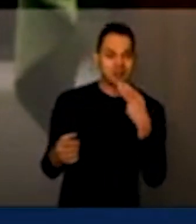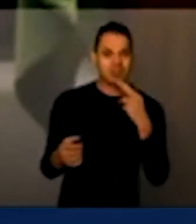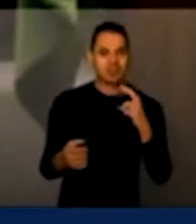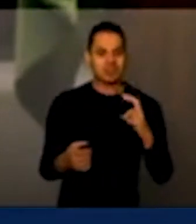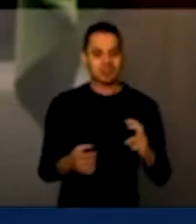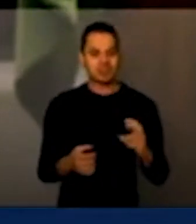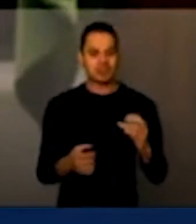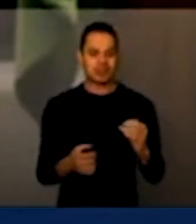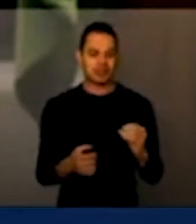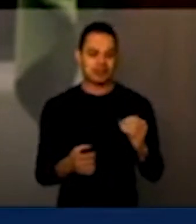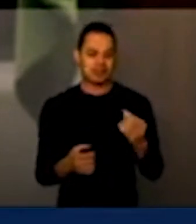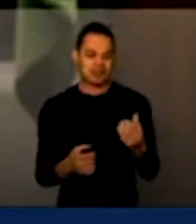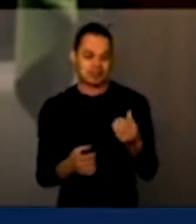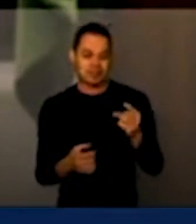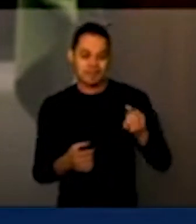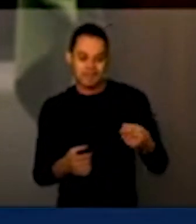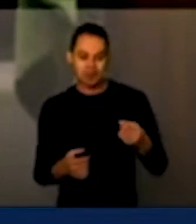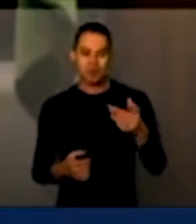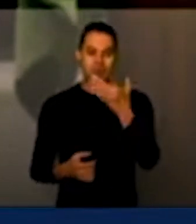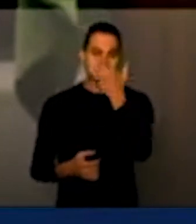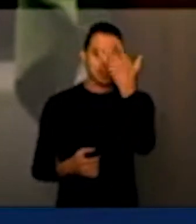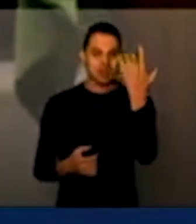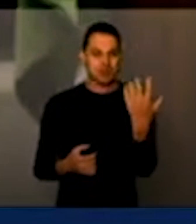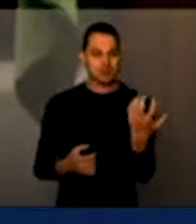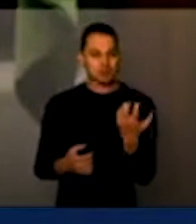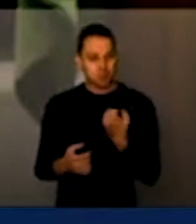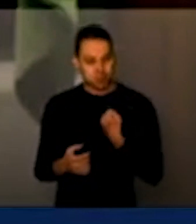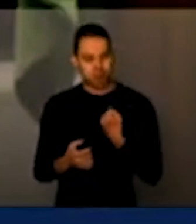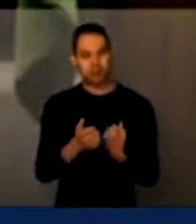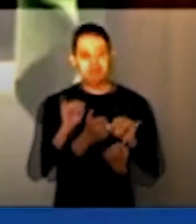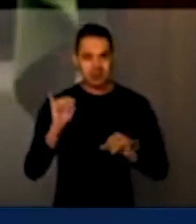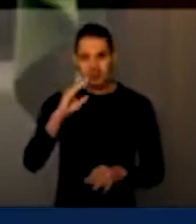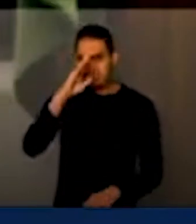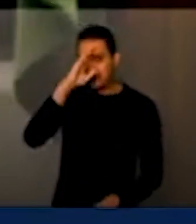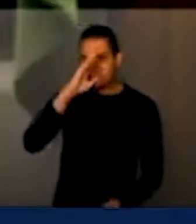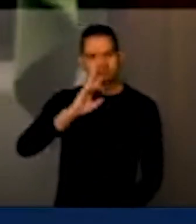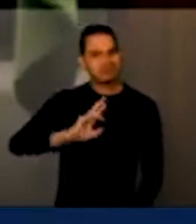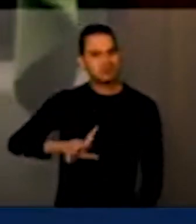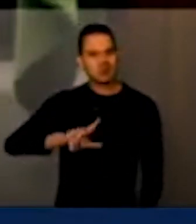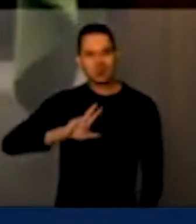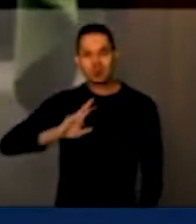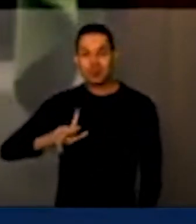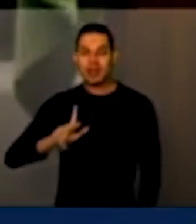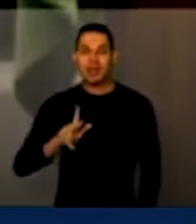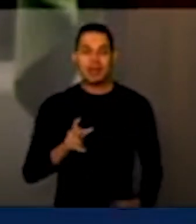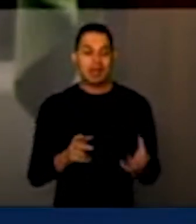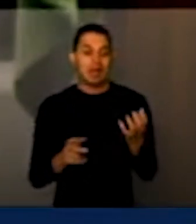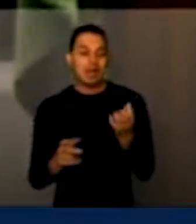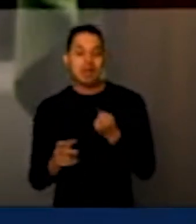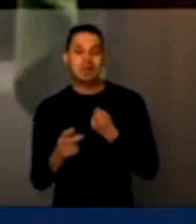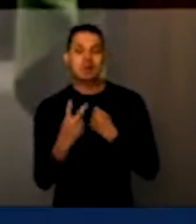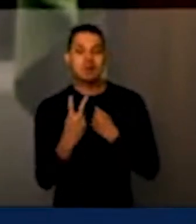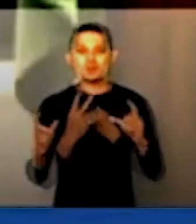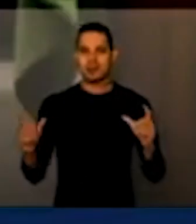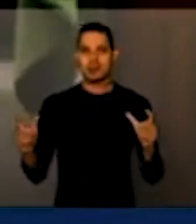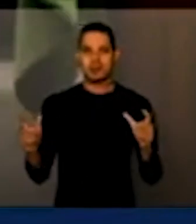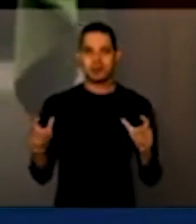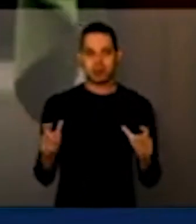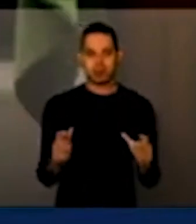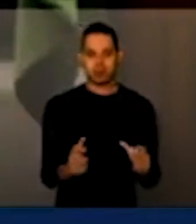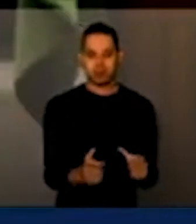506 mil pessoas receberam o auxílio Brasil receberam em média 200